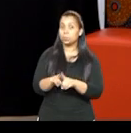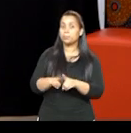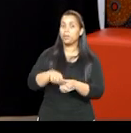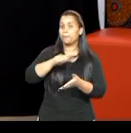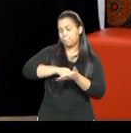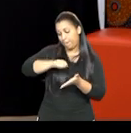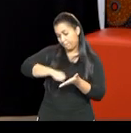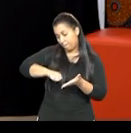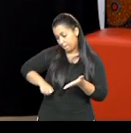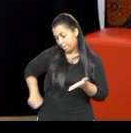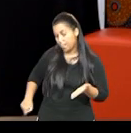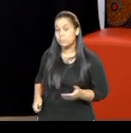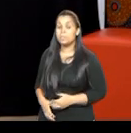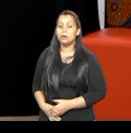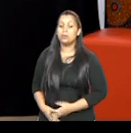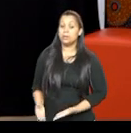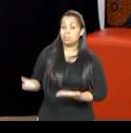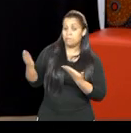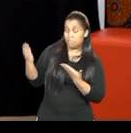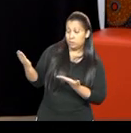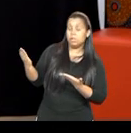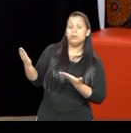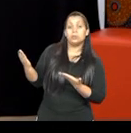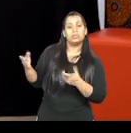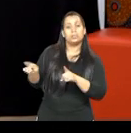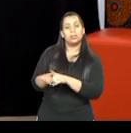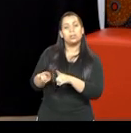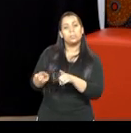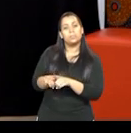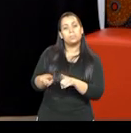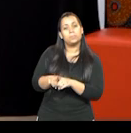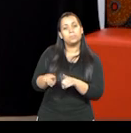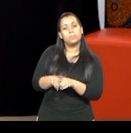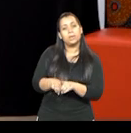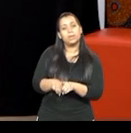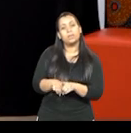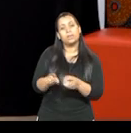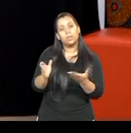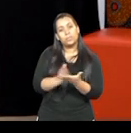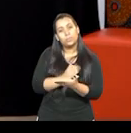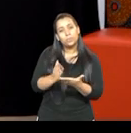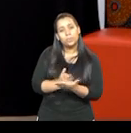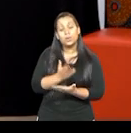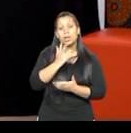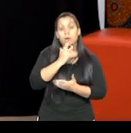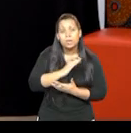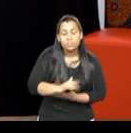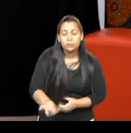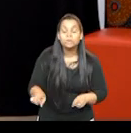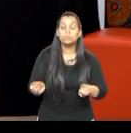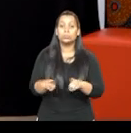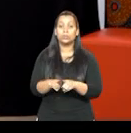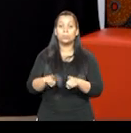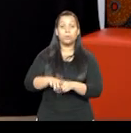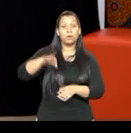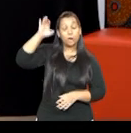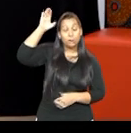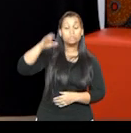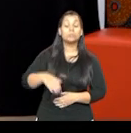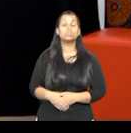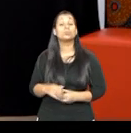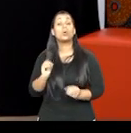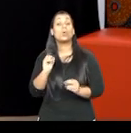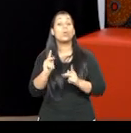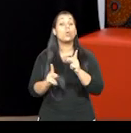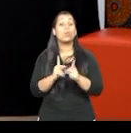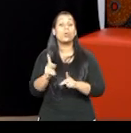escritor. E ele coloca, tanto na literatura infantil como adulta, um pouquinho do universo africano.